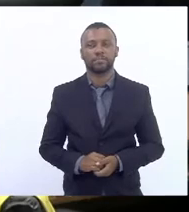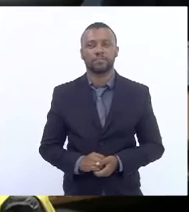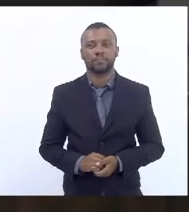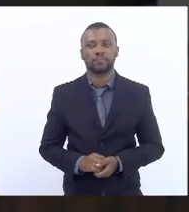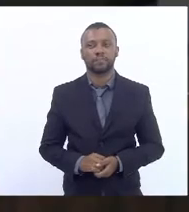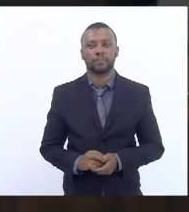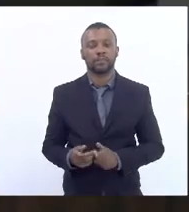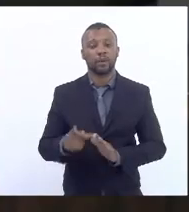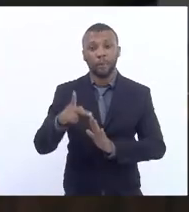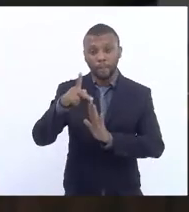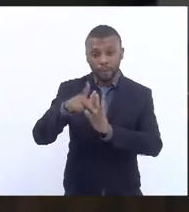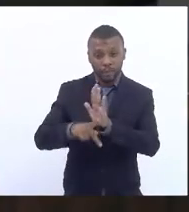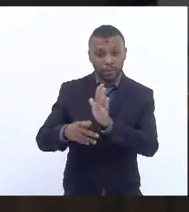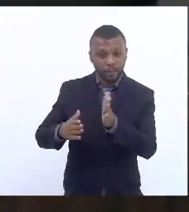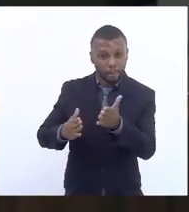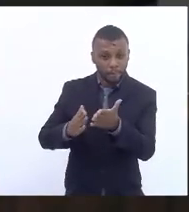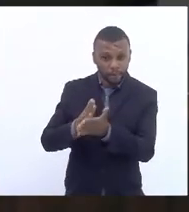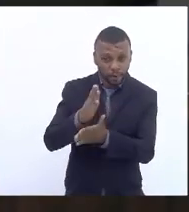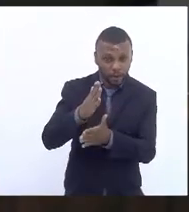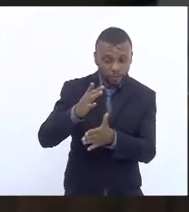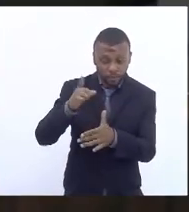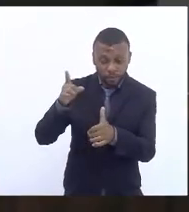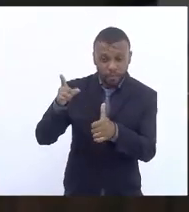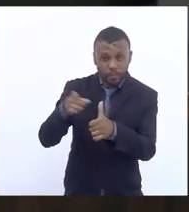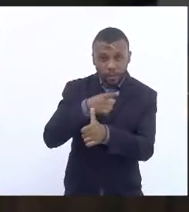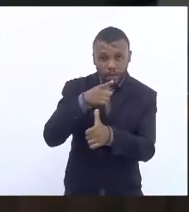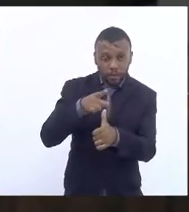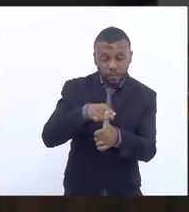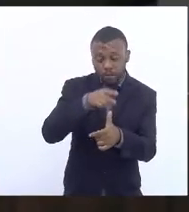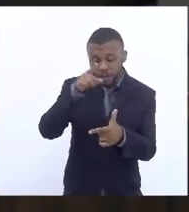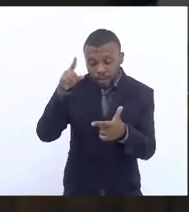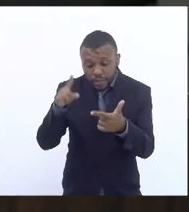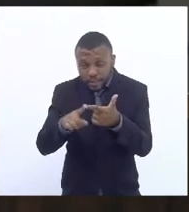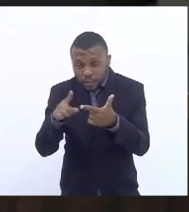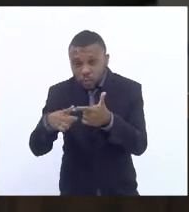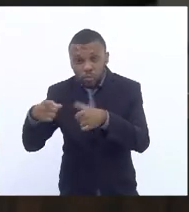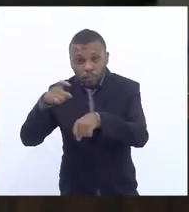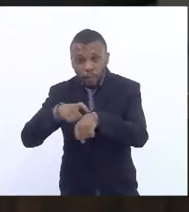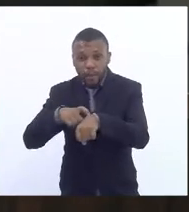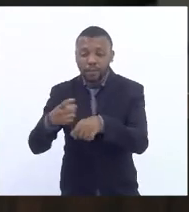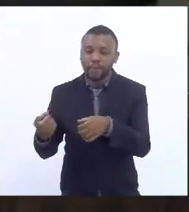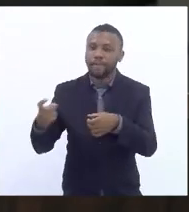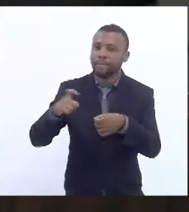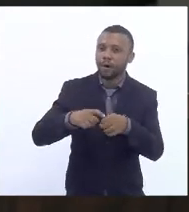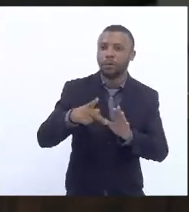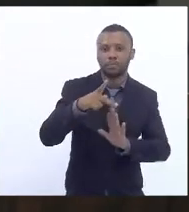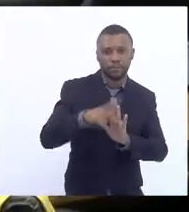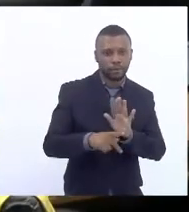O projeto está aprovado em primeira e retorna em segunda. Projeto de lei.